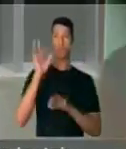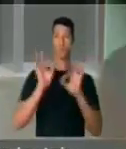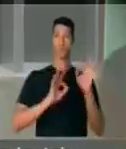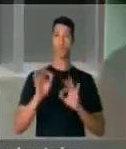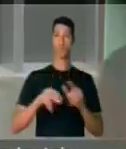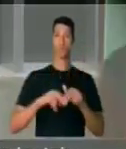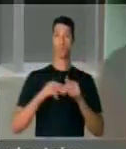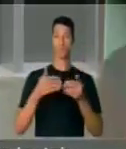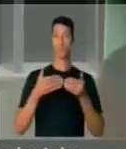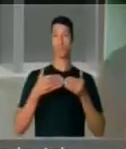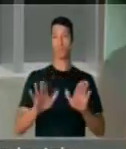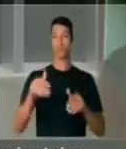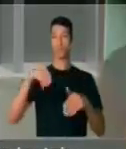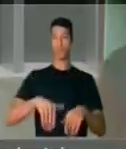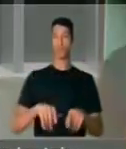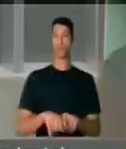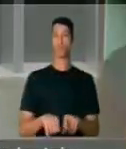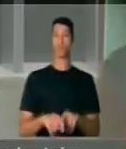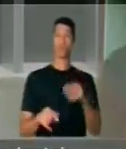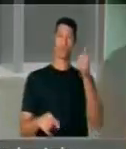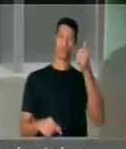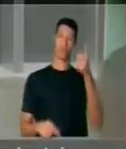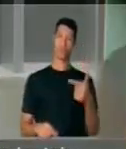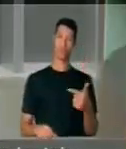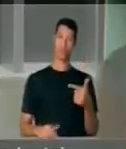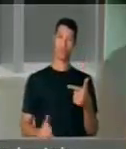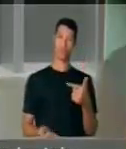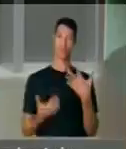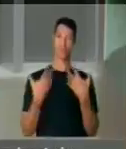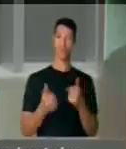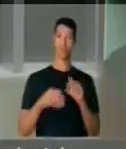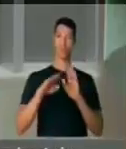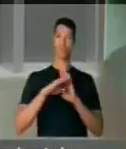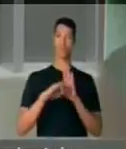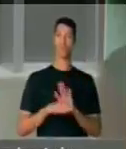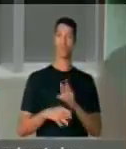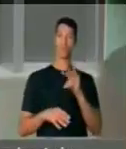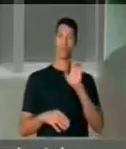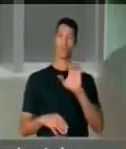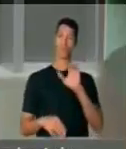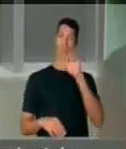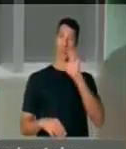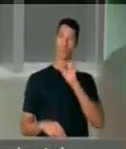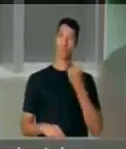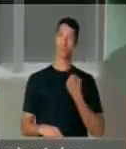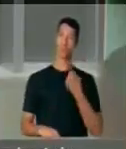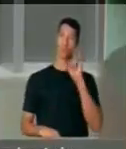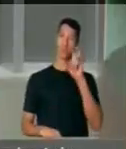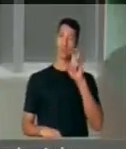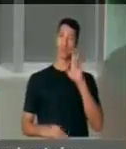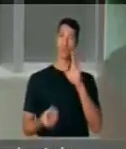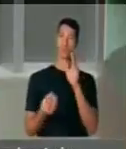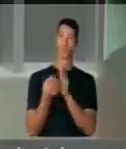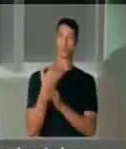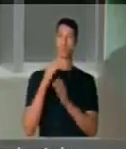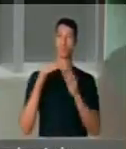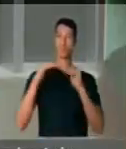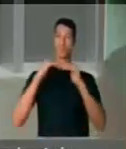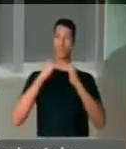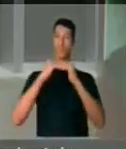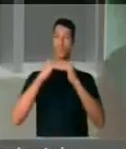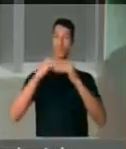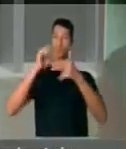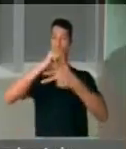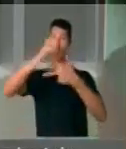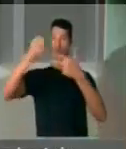funcionam permanentemente aqui. Número 2, vamos pautar a PEC número 5, que estabelece condições iguais para